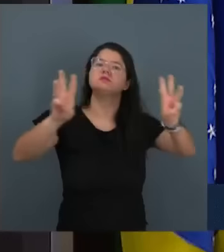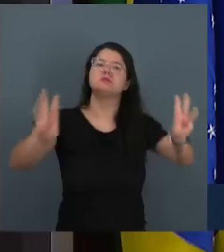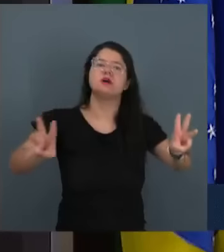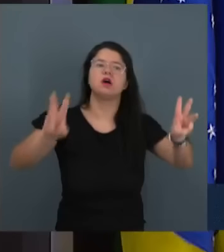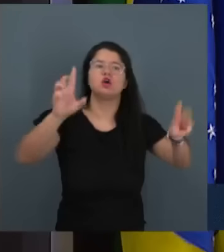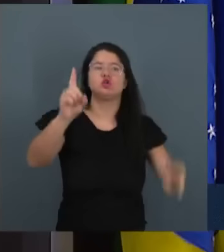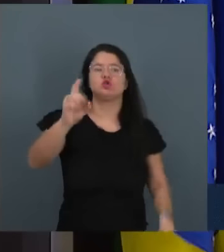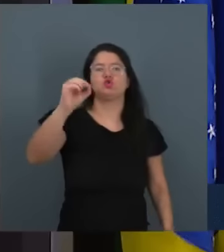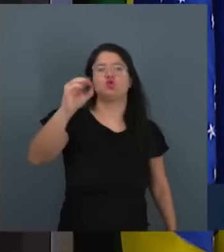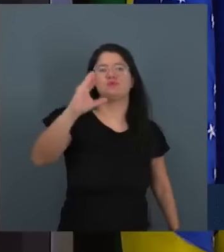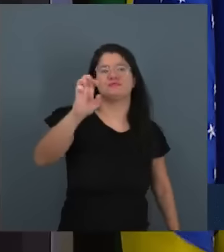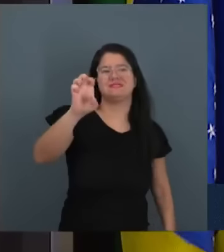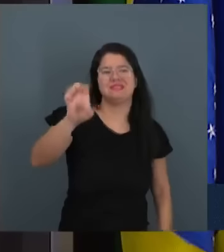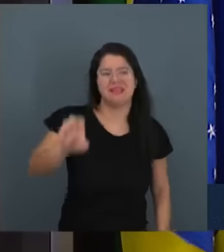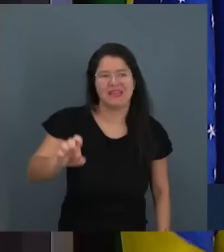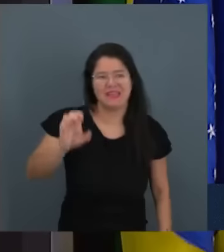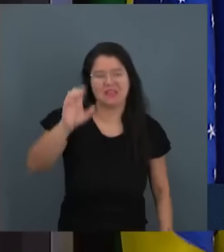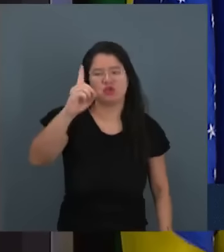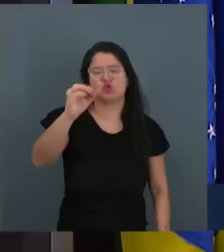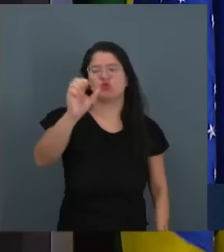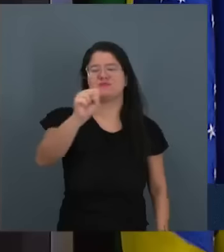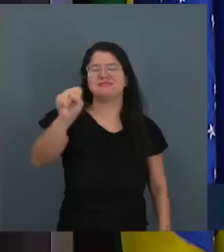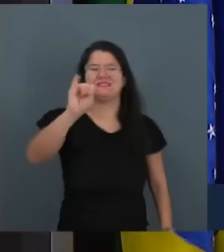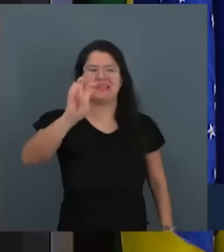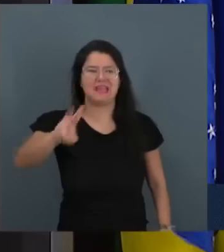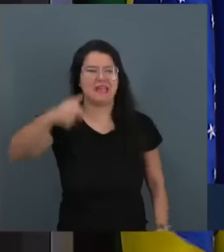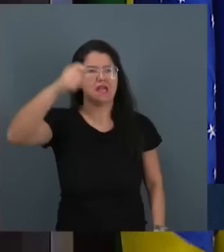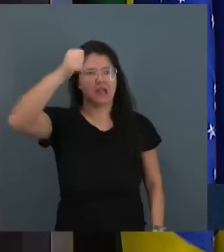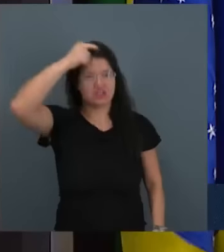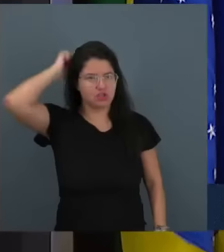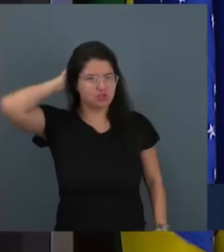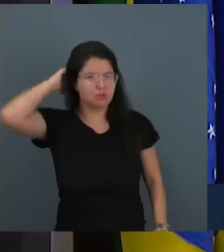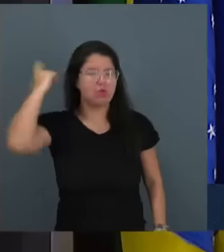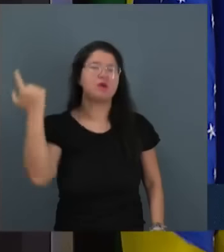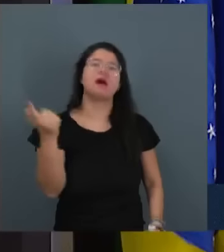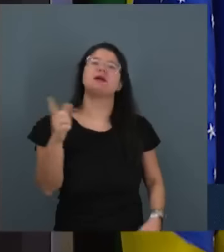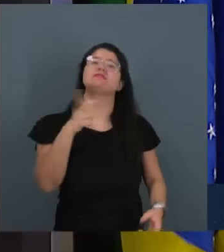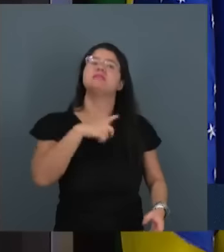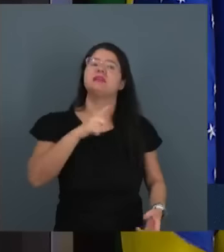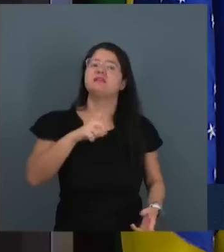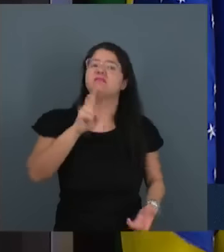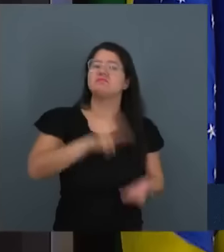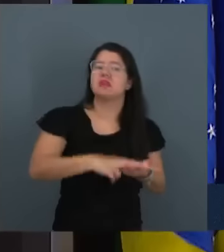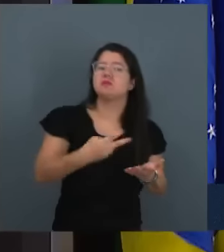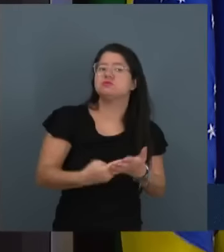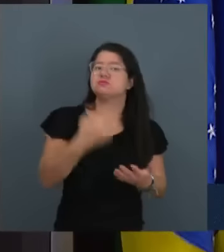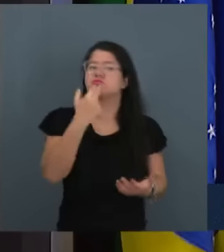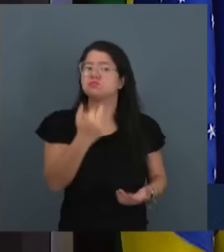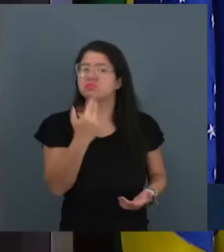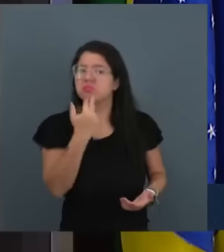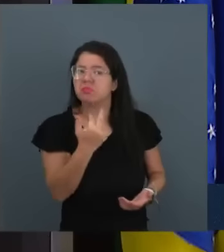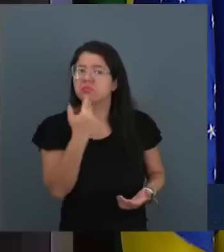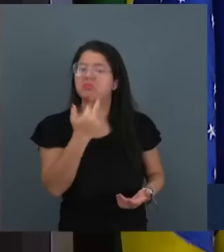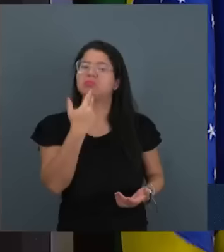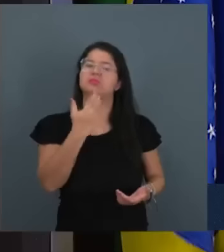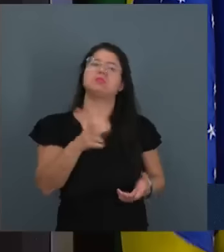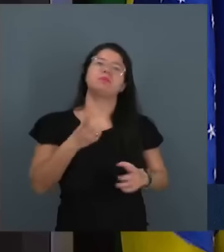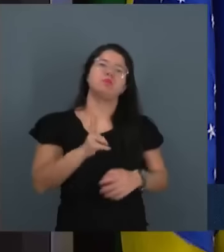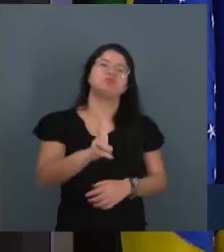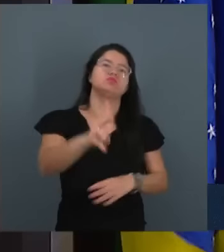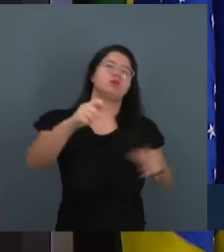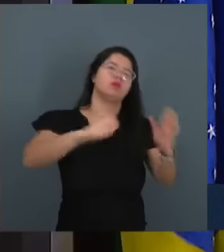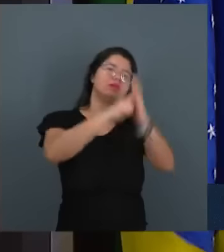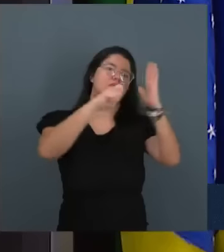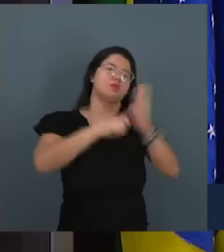Dossiê Moraes, com tradução para o inglês, para ser aproveitado na continuidade das denúncias para